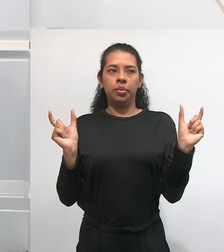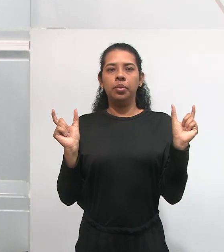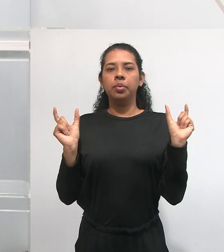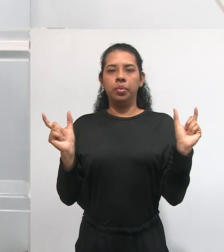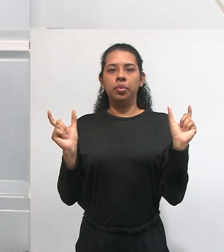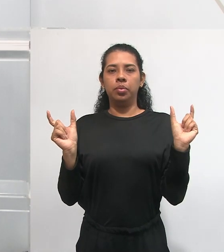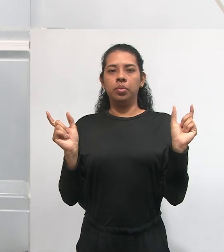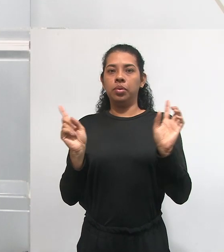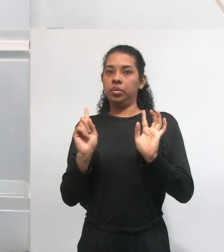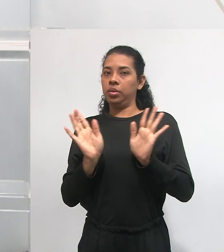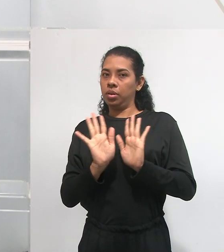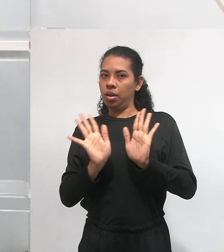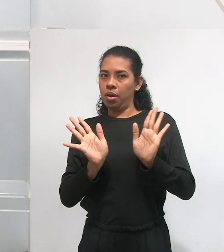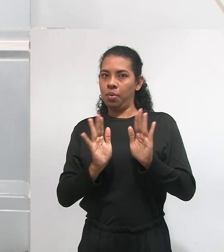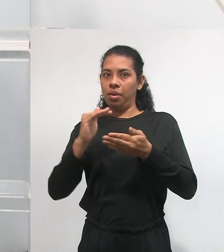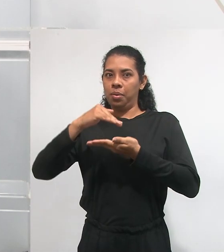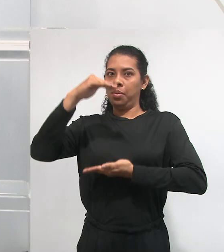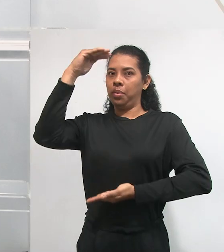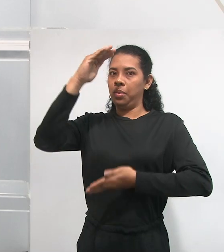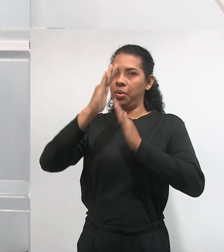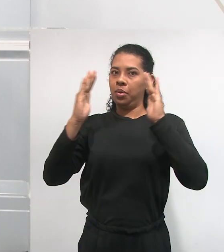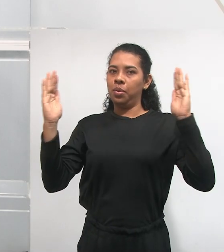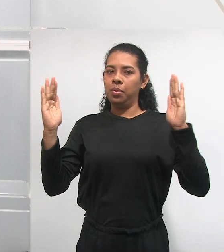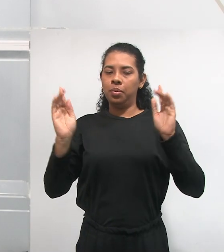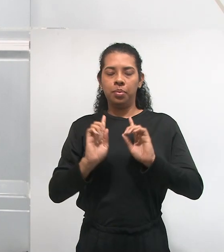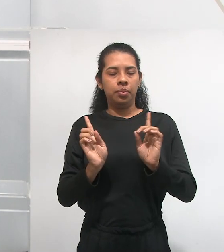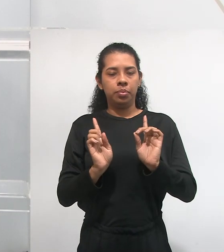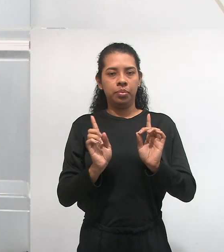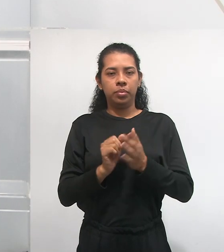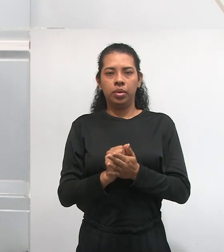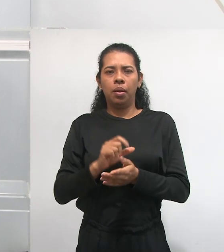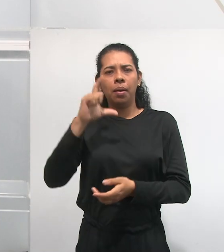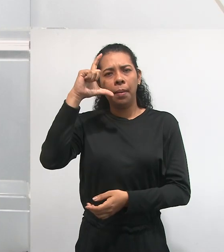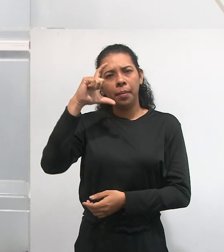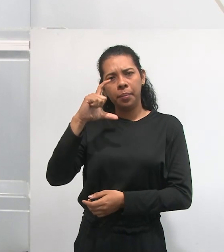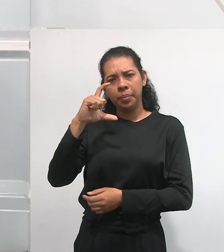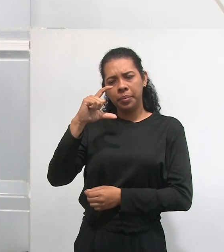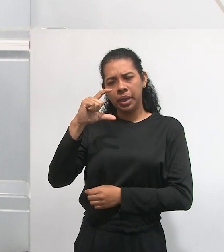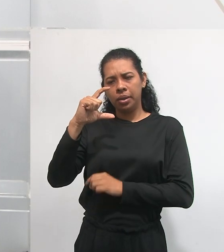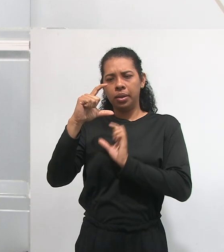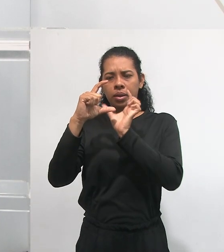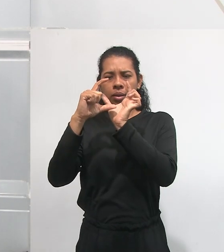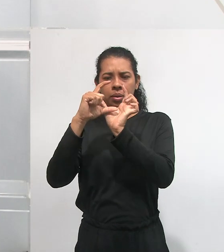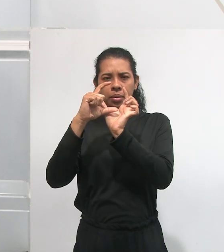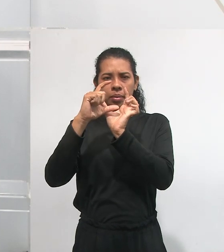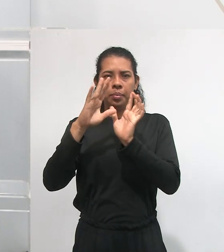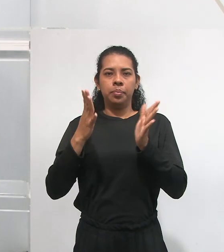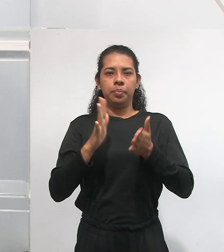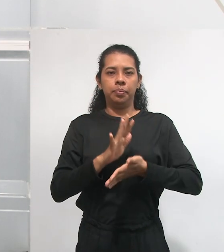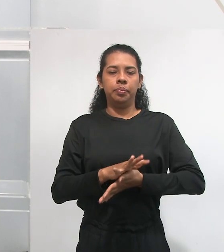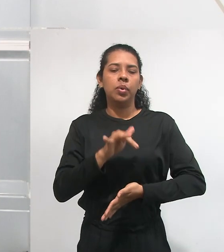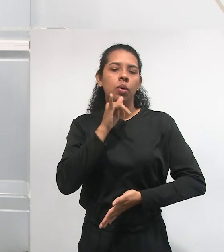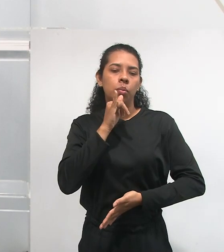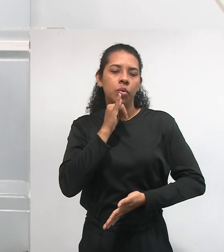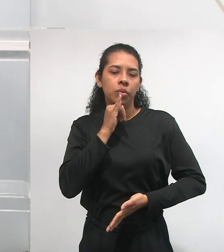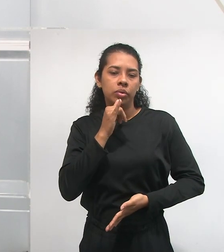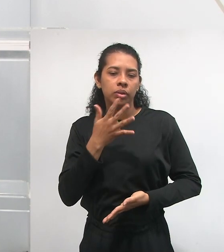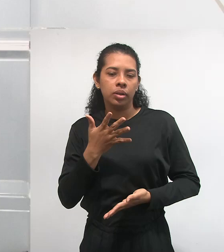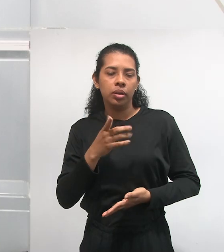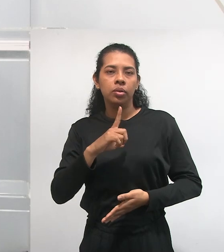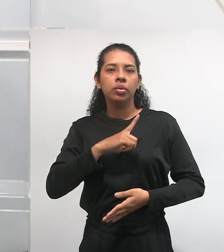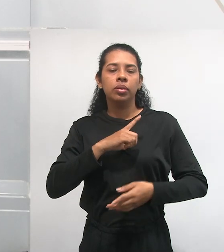seu tabuleiro. Não vai ser desse tamanho, tá, gente? As cartinhas são cartinhas mesmo de baralhos, cartinha pequenininha. Você vai, no modelo que